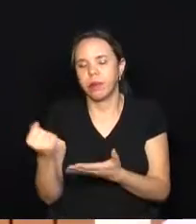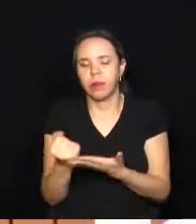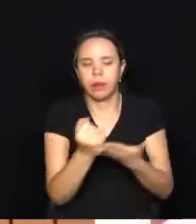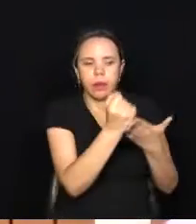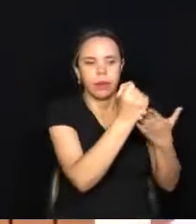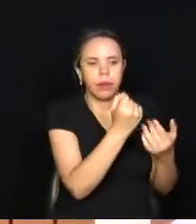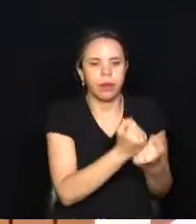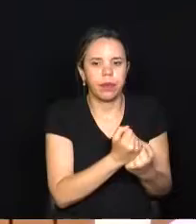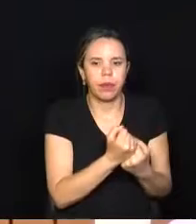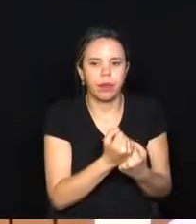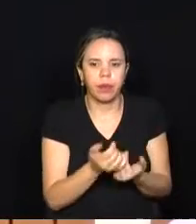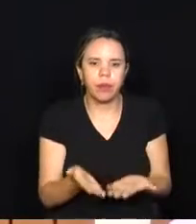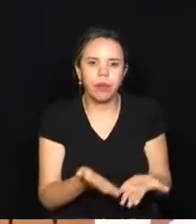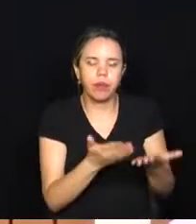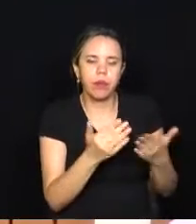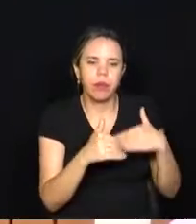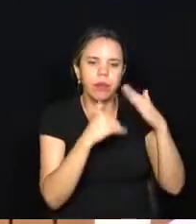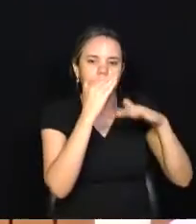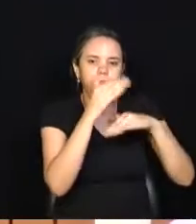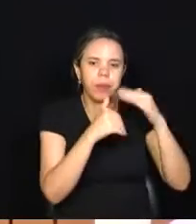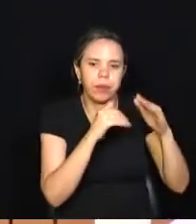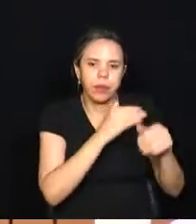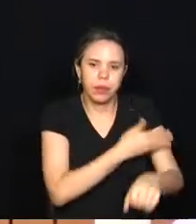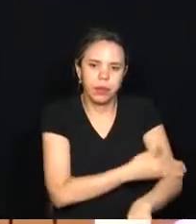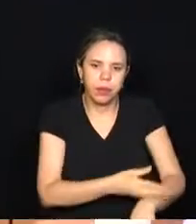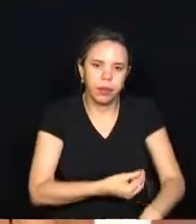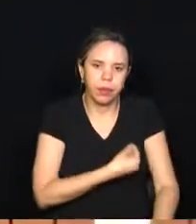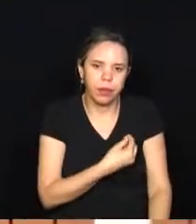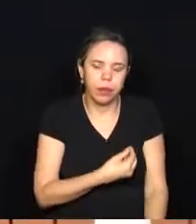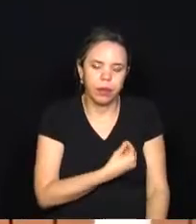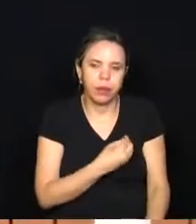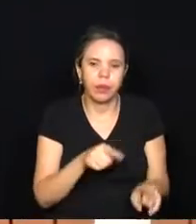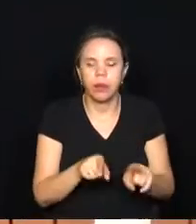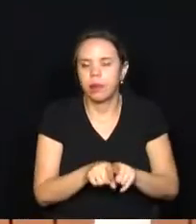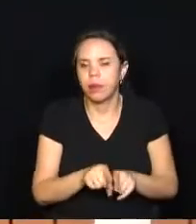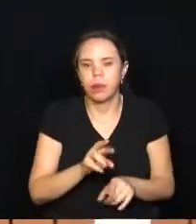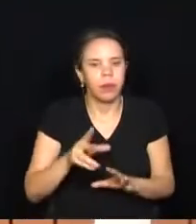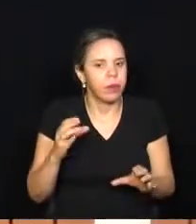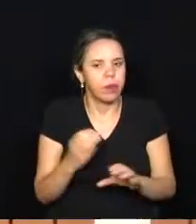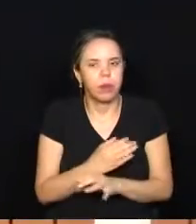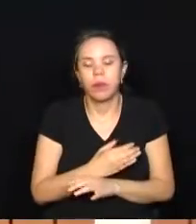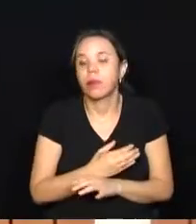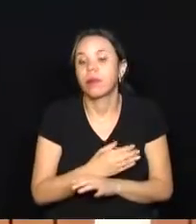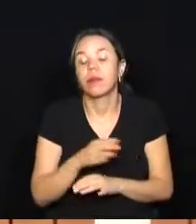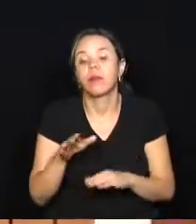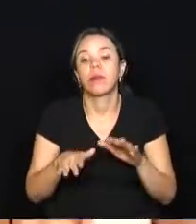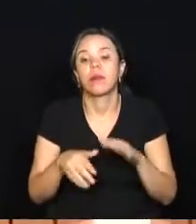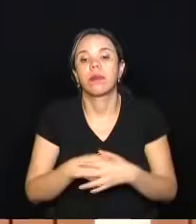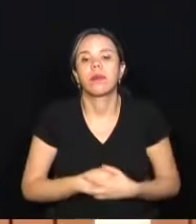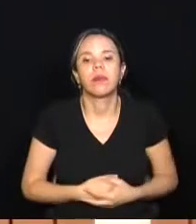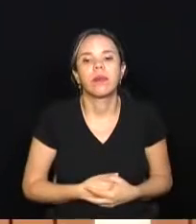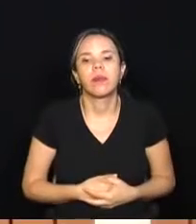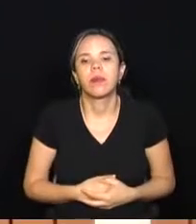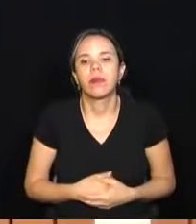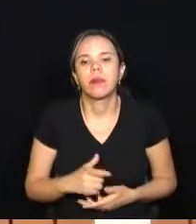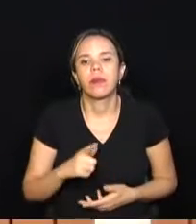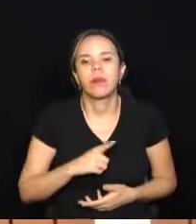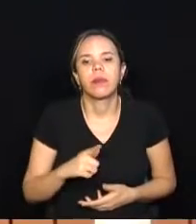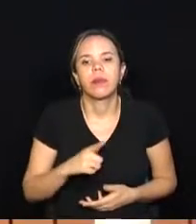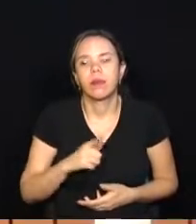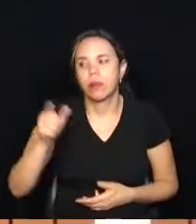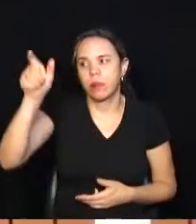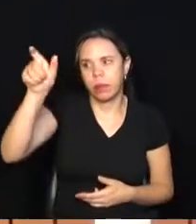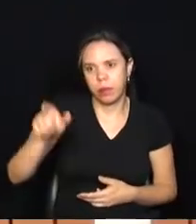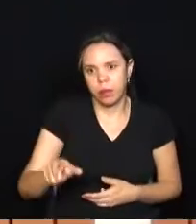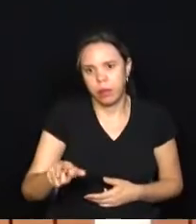poder desenvolver alguns hábitos da vida diária, mas não totalmente, parcialmente, né? E você tem aquele indivíduo